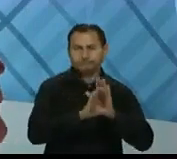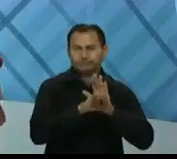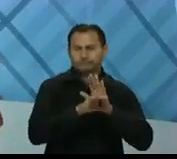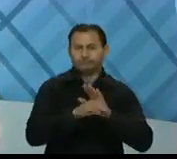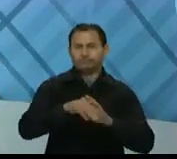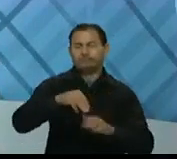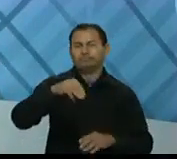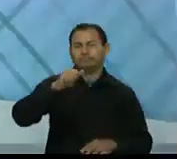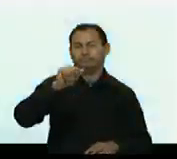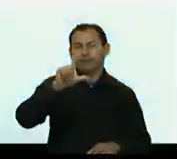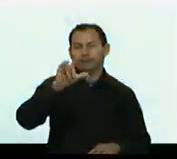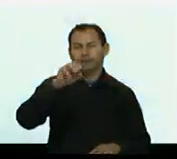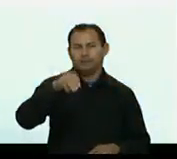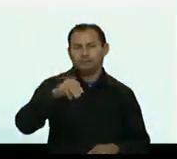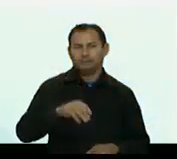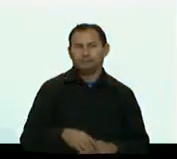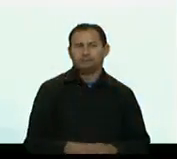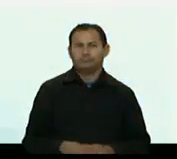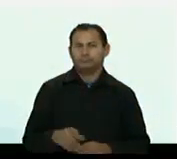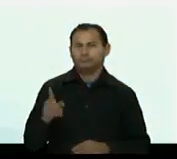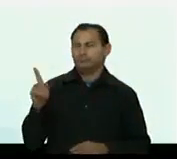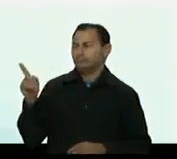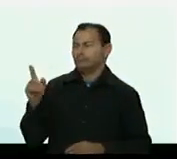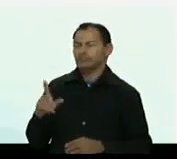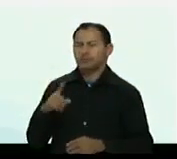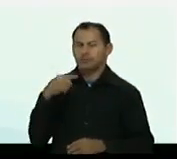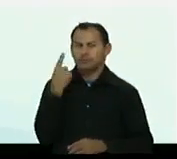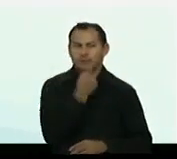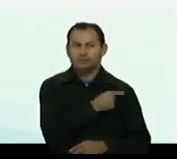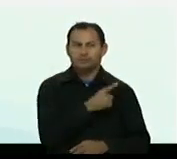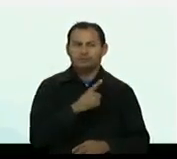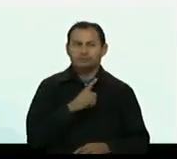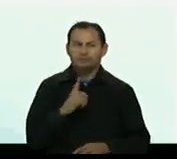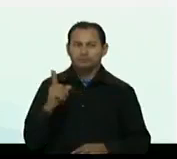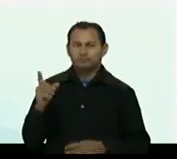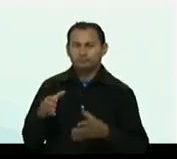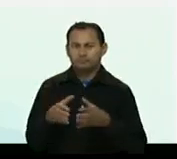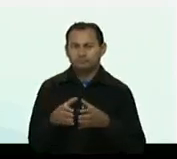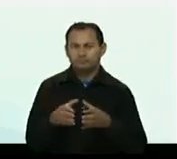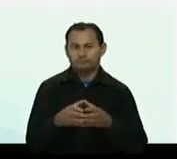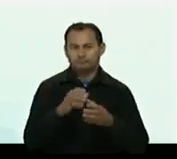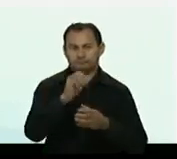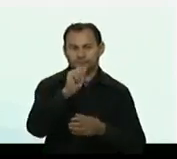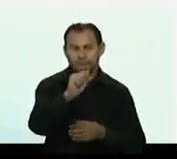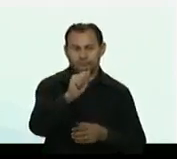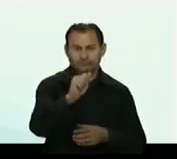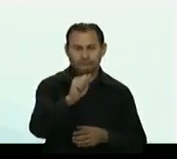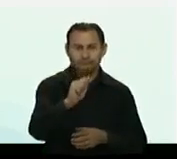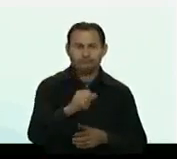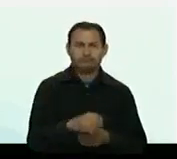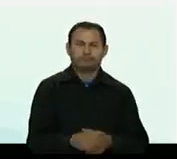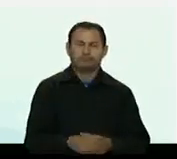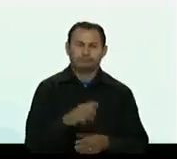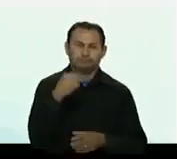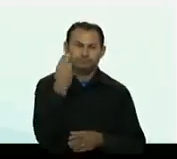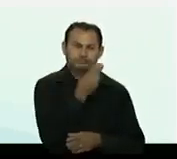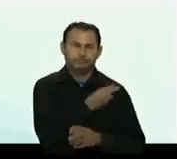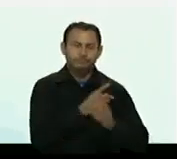de imagem. Vamos relembrá-lo? Nós temos aqui o conjunto A, que é o